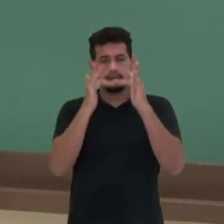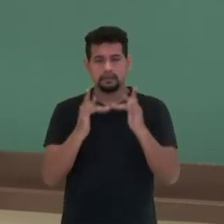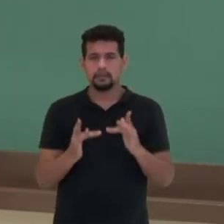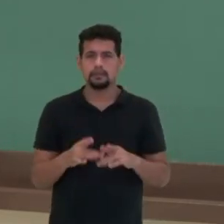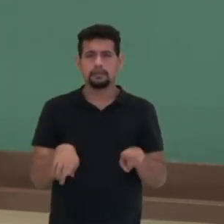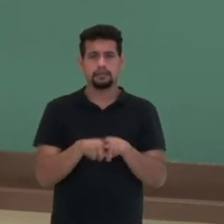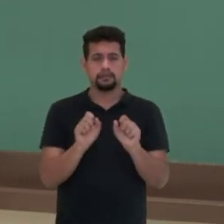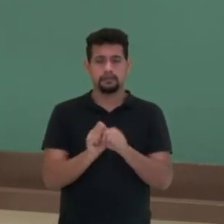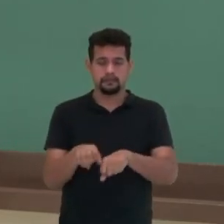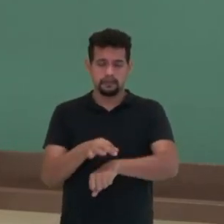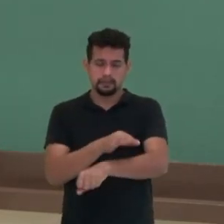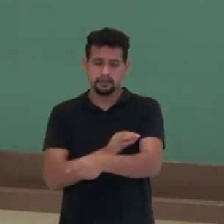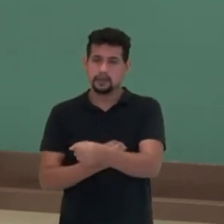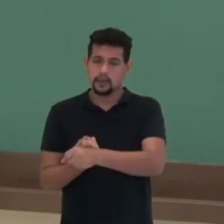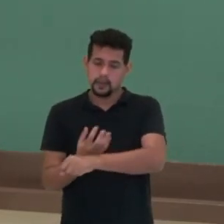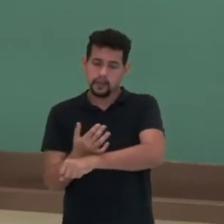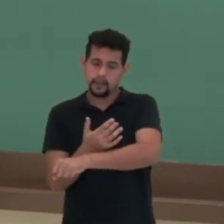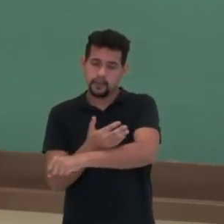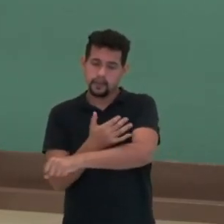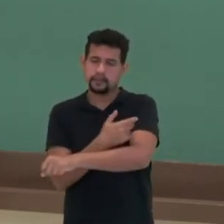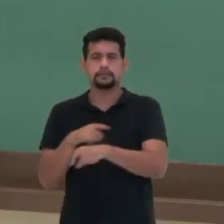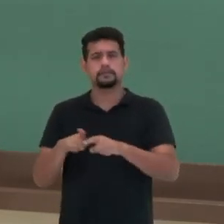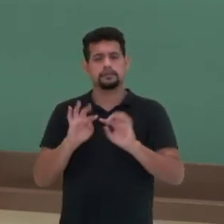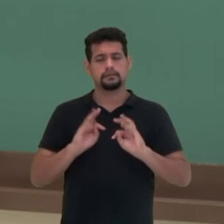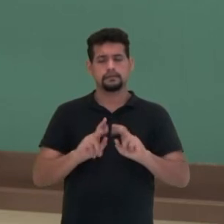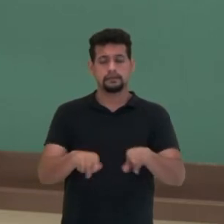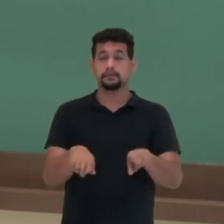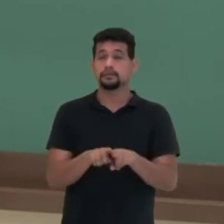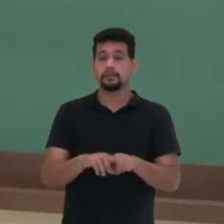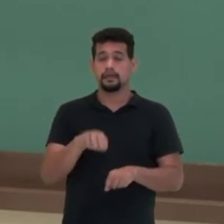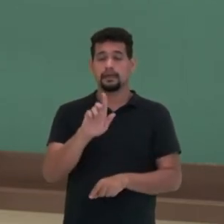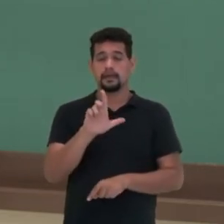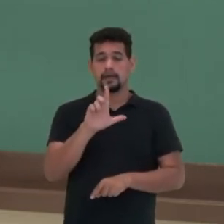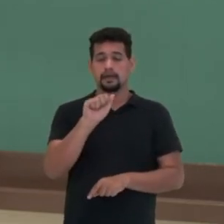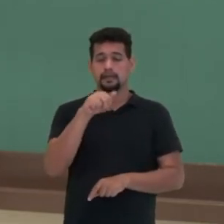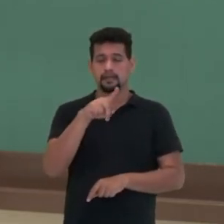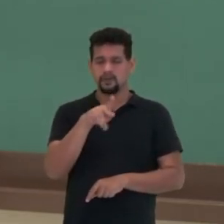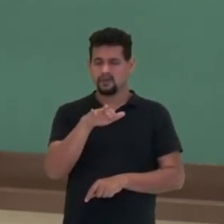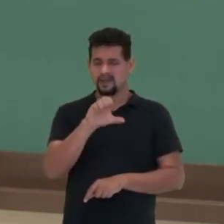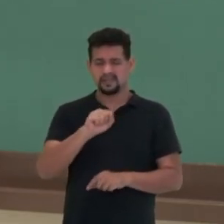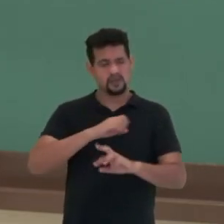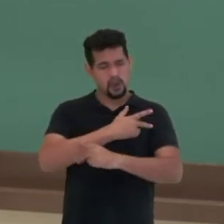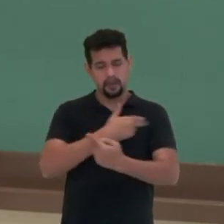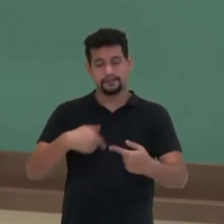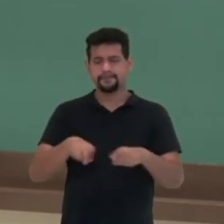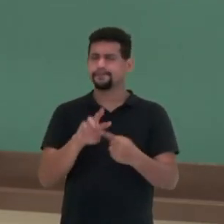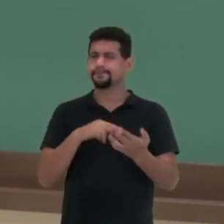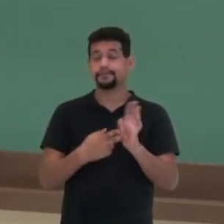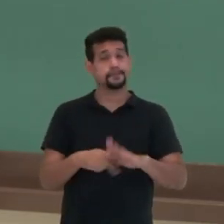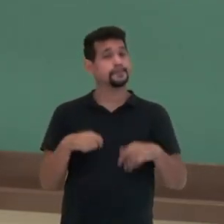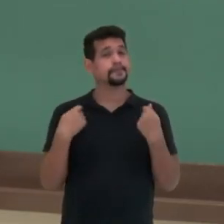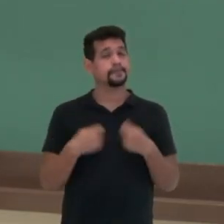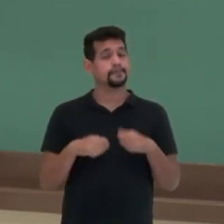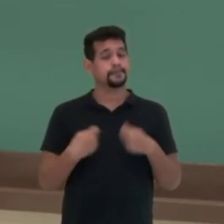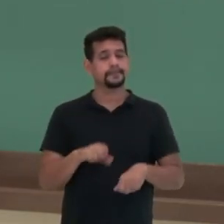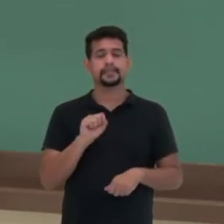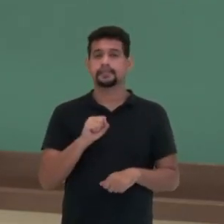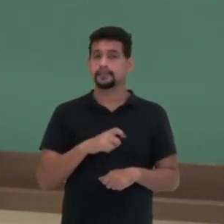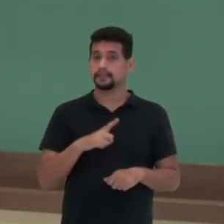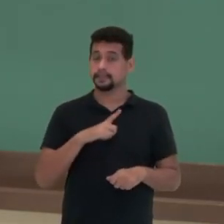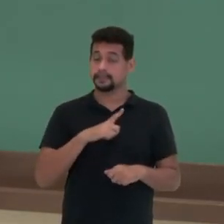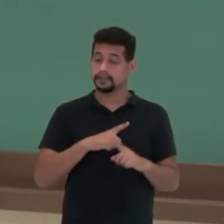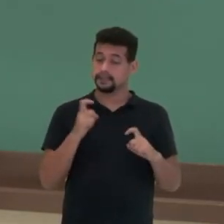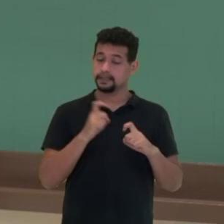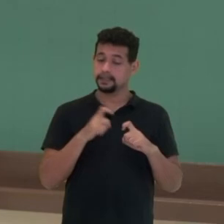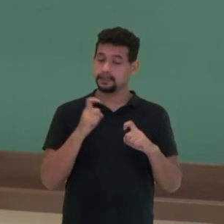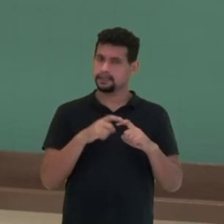pele, os pelos, as glândulas sebáceas, glândulas sudoríparas, elas vão precisar de ter um domínio